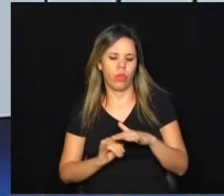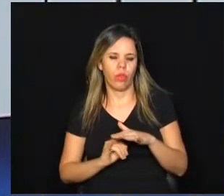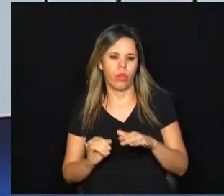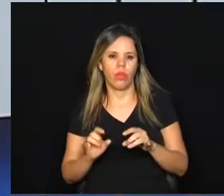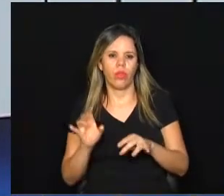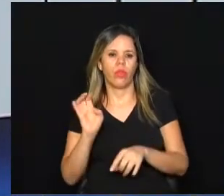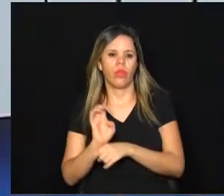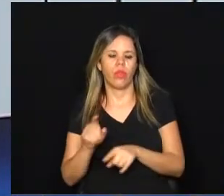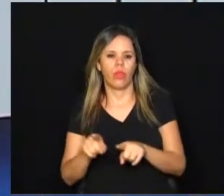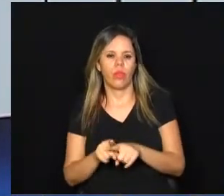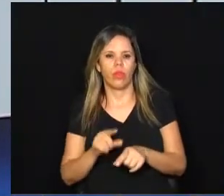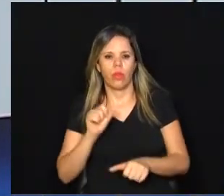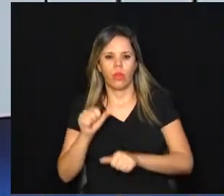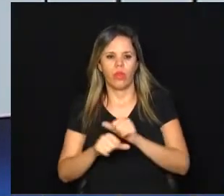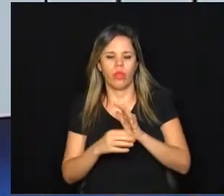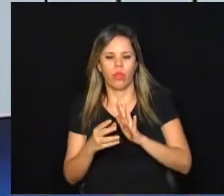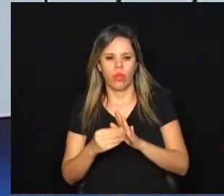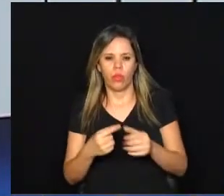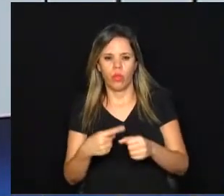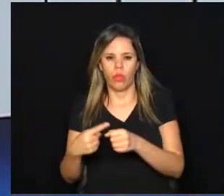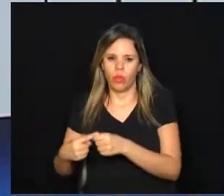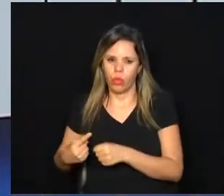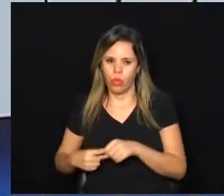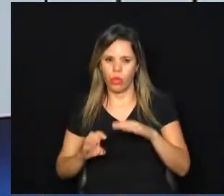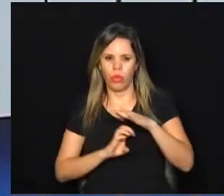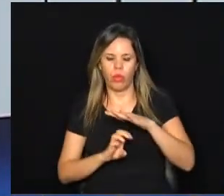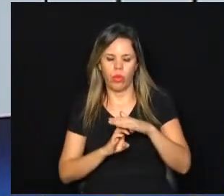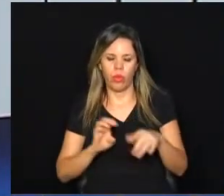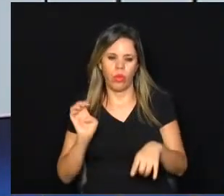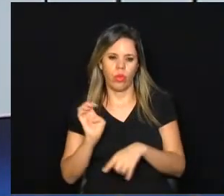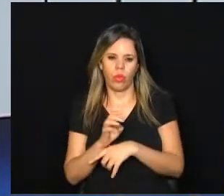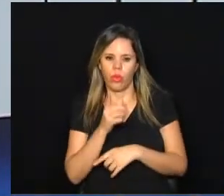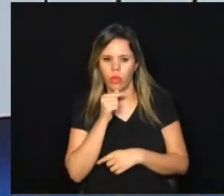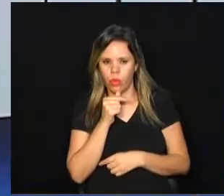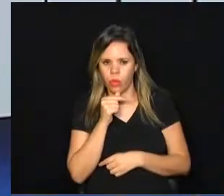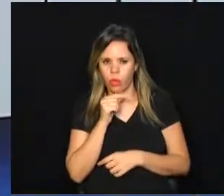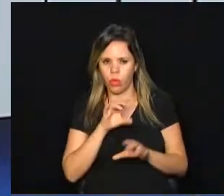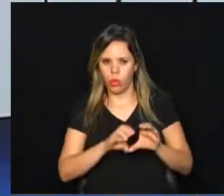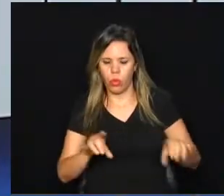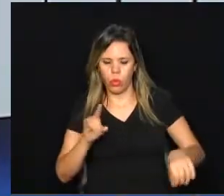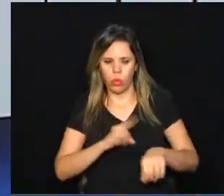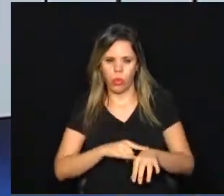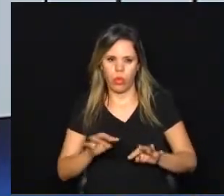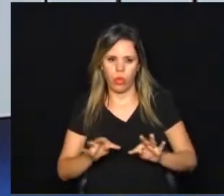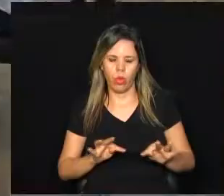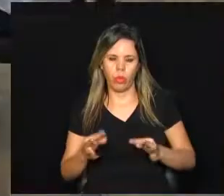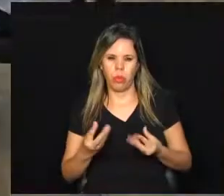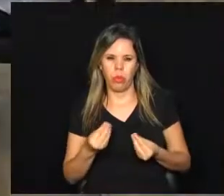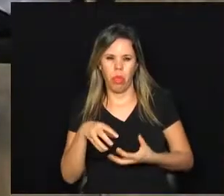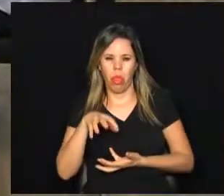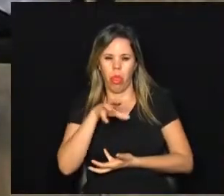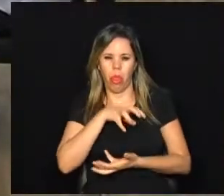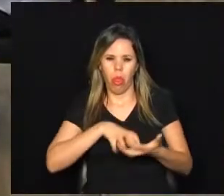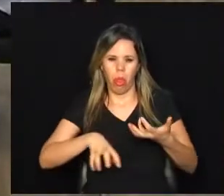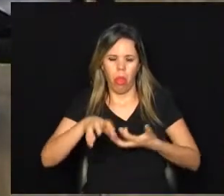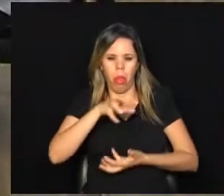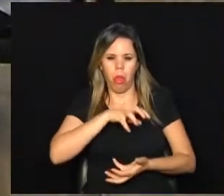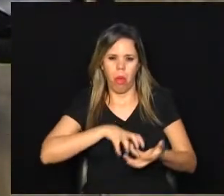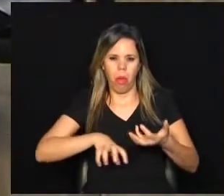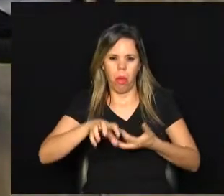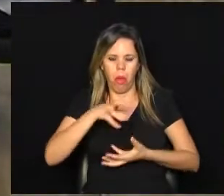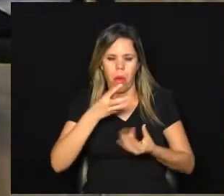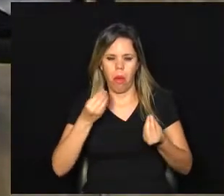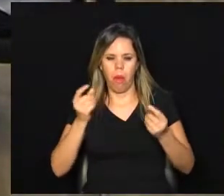de contrato entre municípios e empresas estaduais de água e esgoto. Muita polêmica, muitas